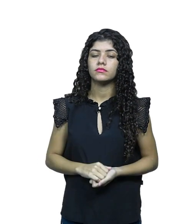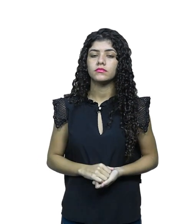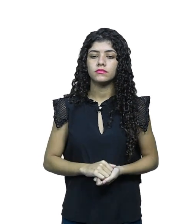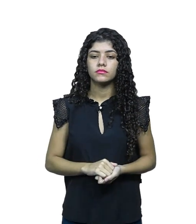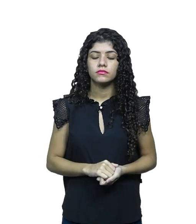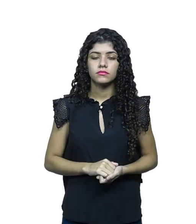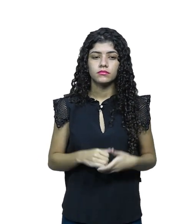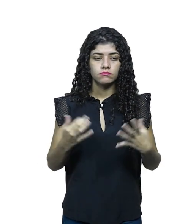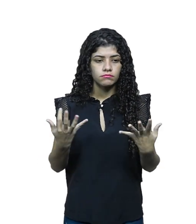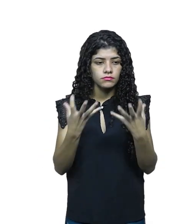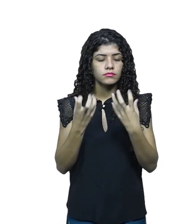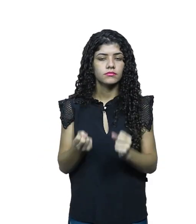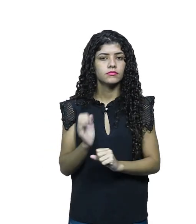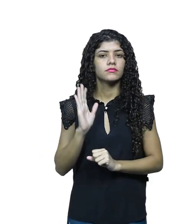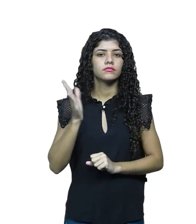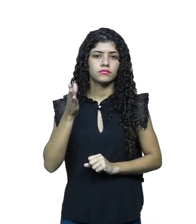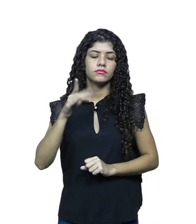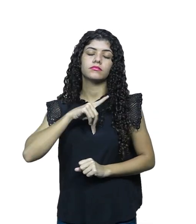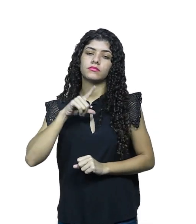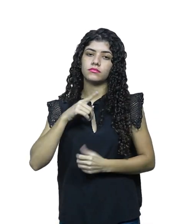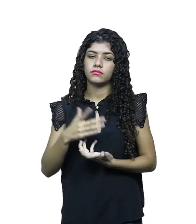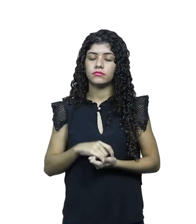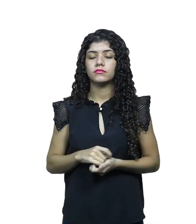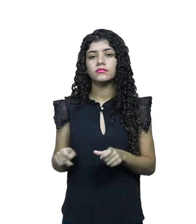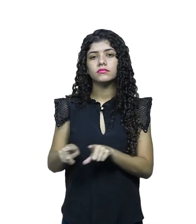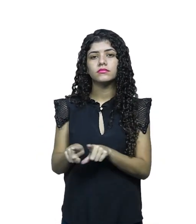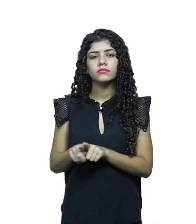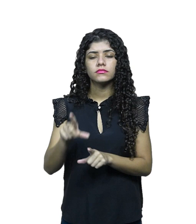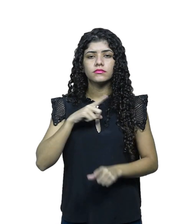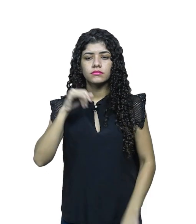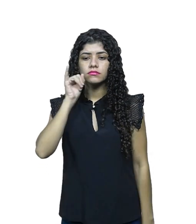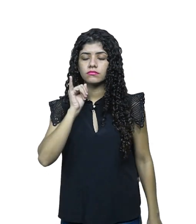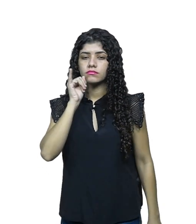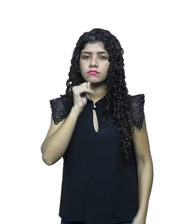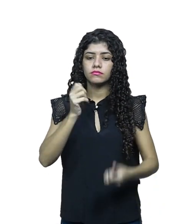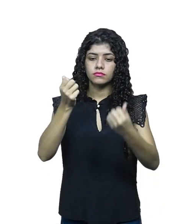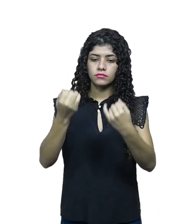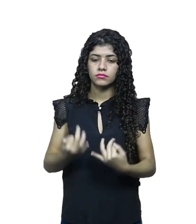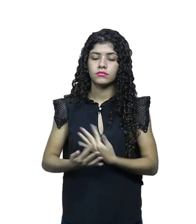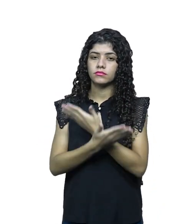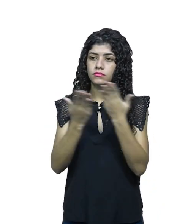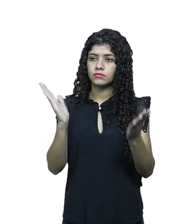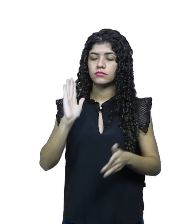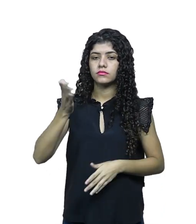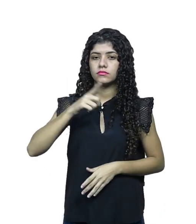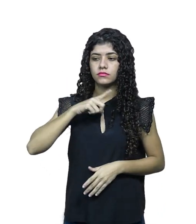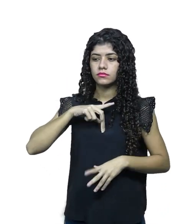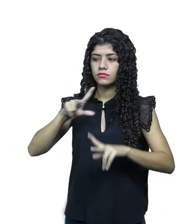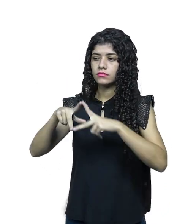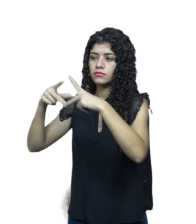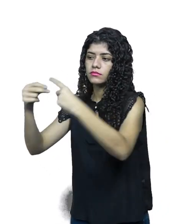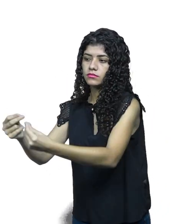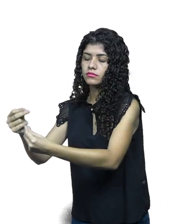sabia que havia uma predileção da maioria dos arcebispos por ele. Então, além